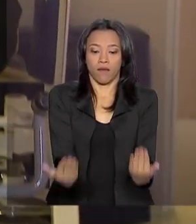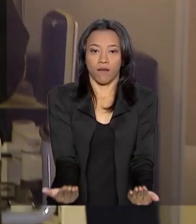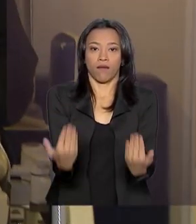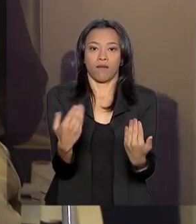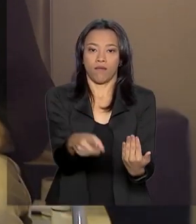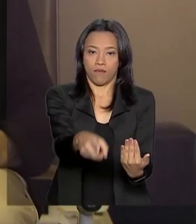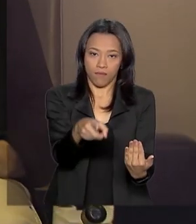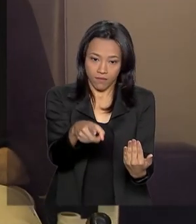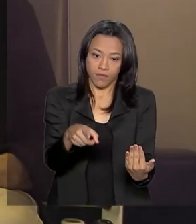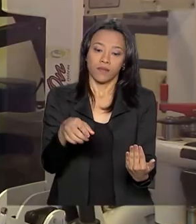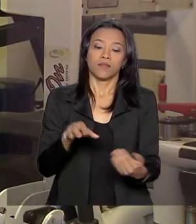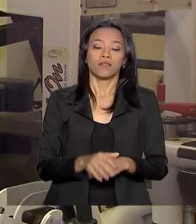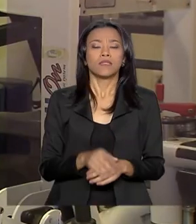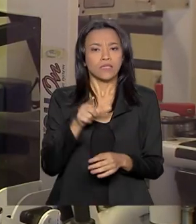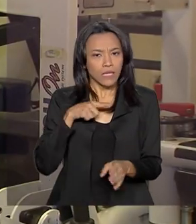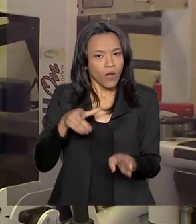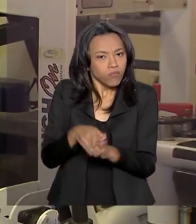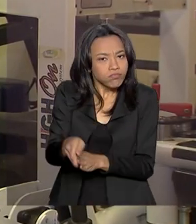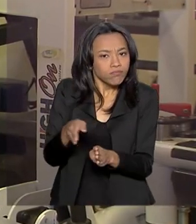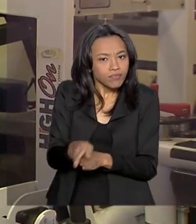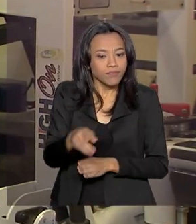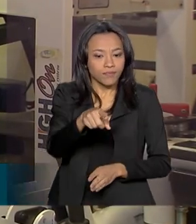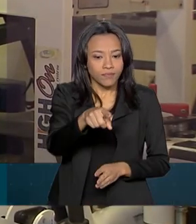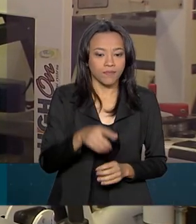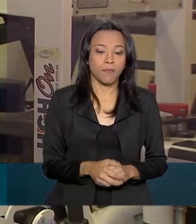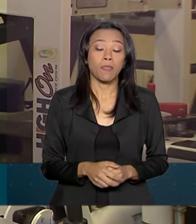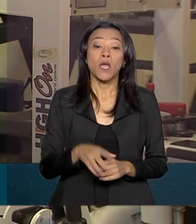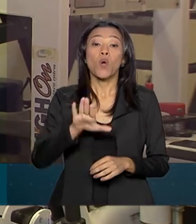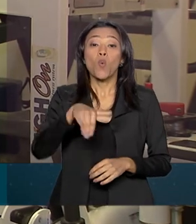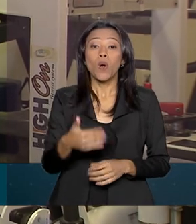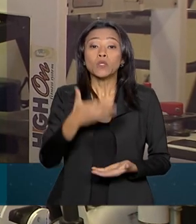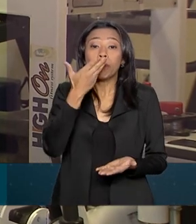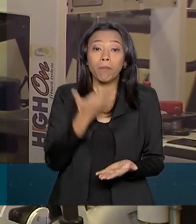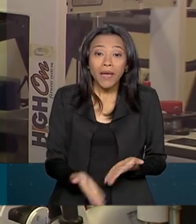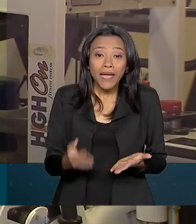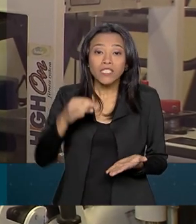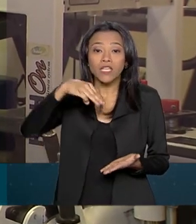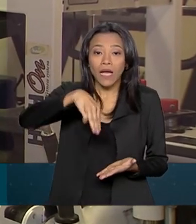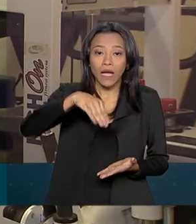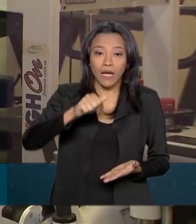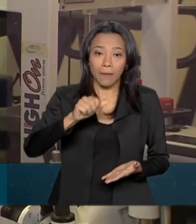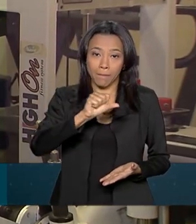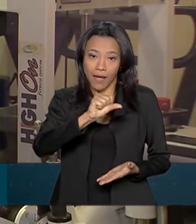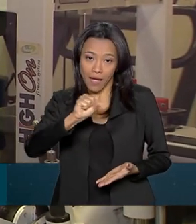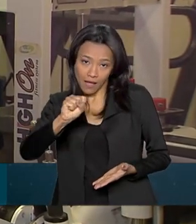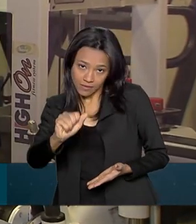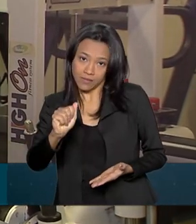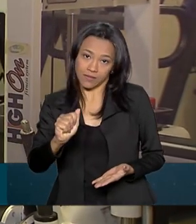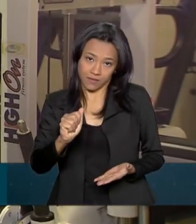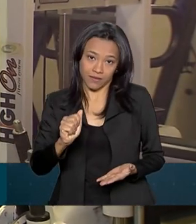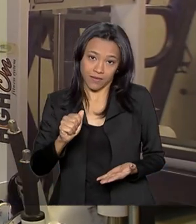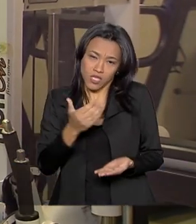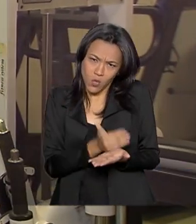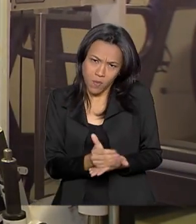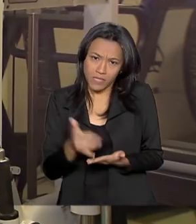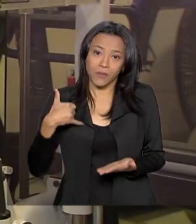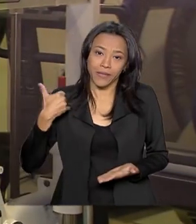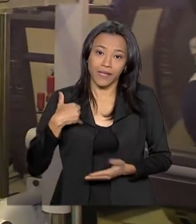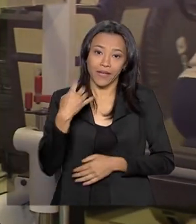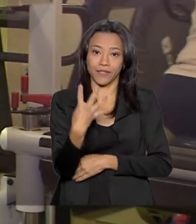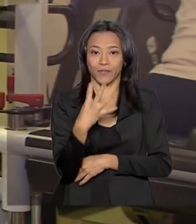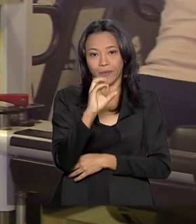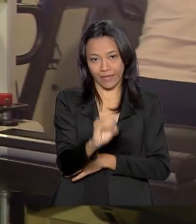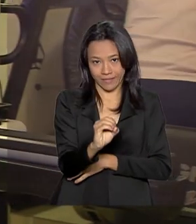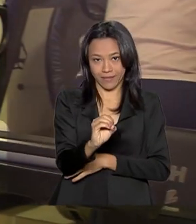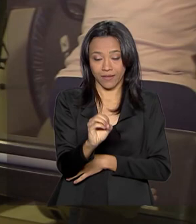Áurea naquele dia. Sarcopenia é a perda da massa muscular que vem com a idade e já começa a partir dos 40 anos. Daí